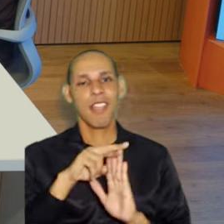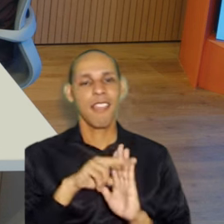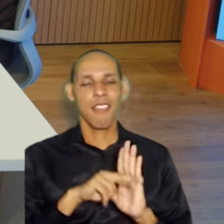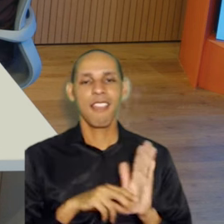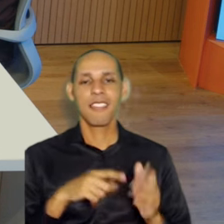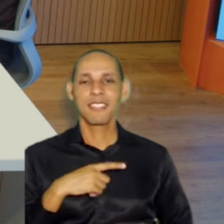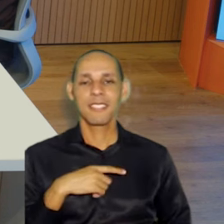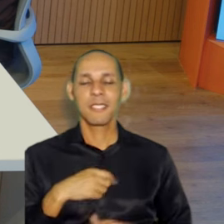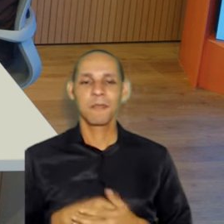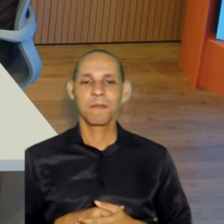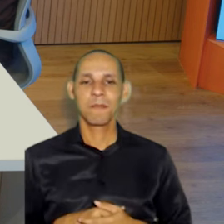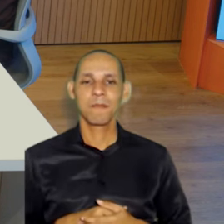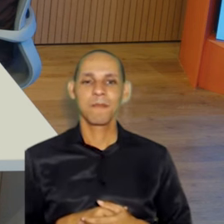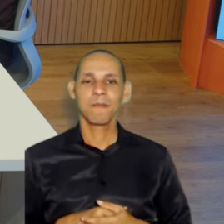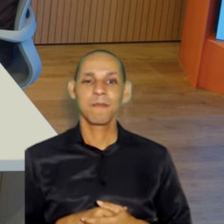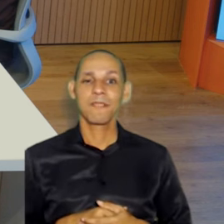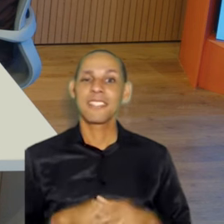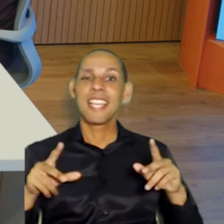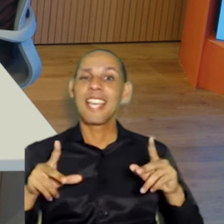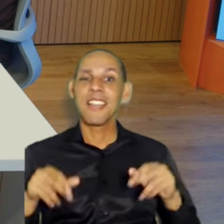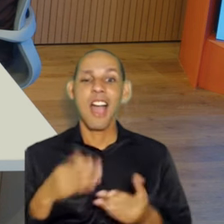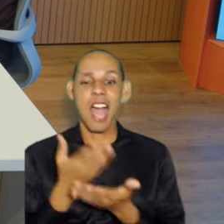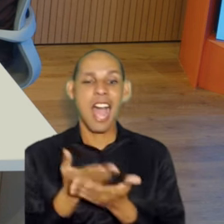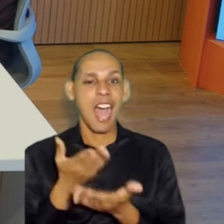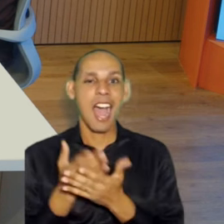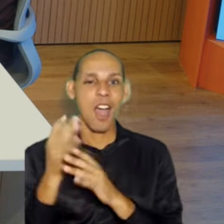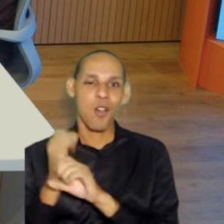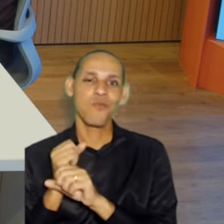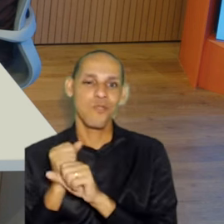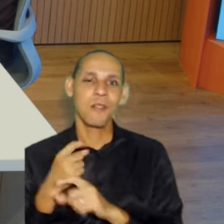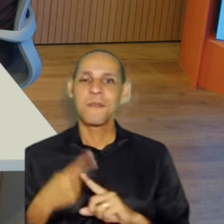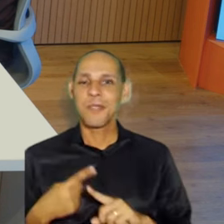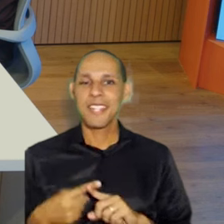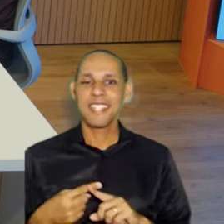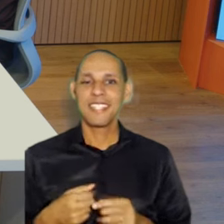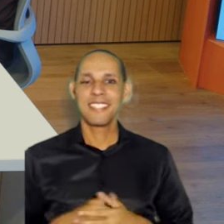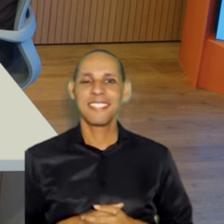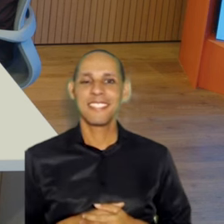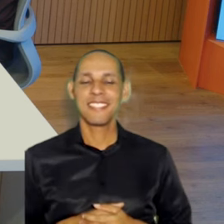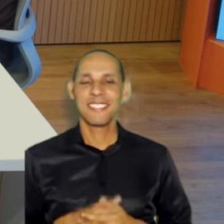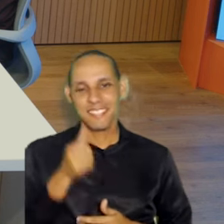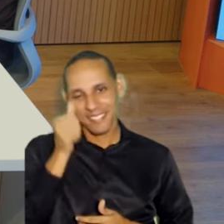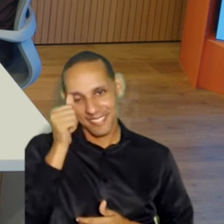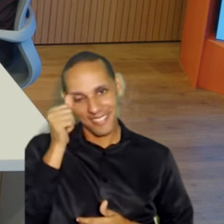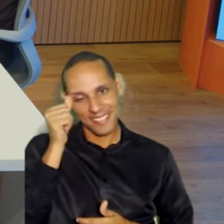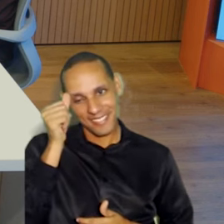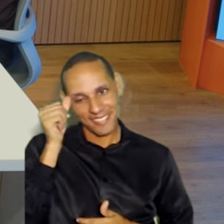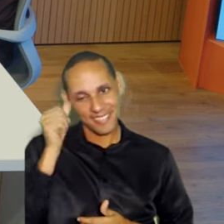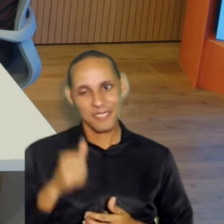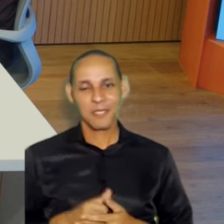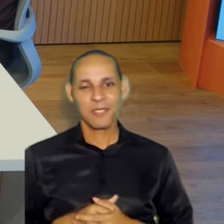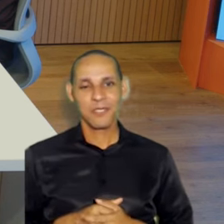é não é não que contabilidade dia desses eu tava conversando com a computadora falou um monte co falei cara eu não sabia disso né então